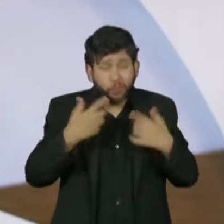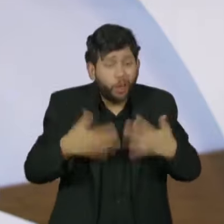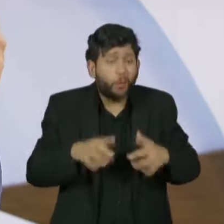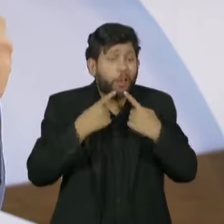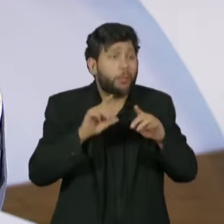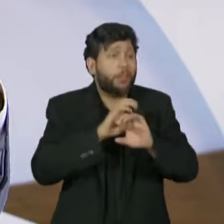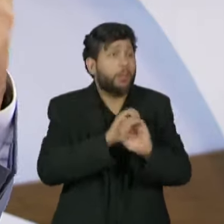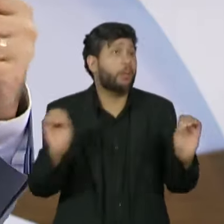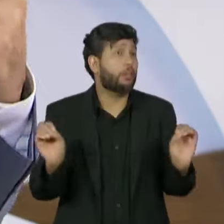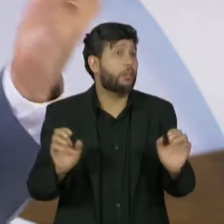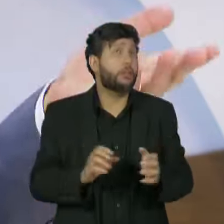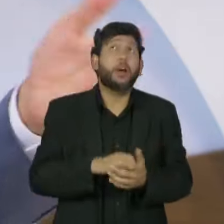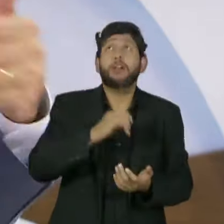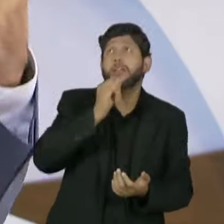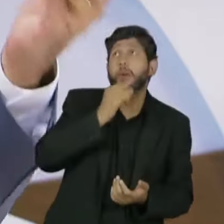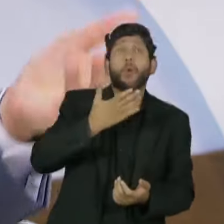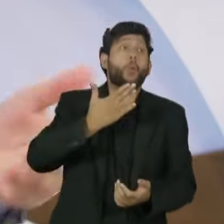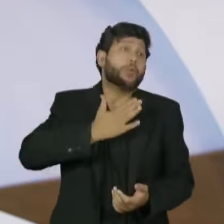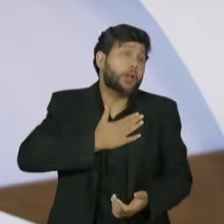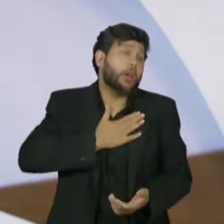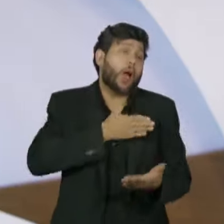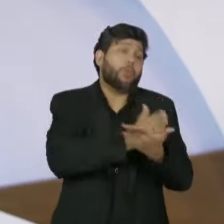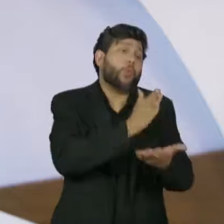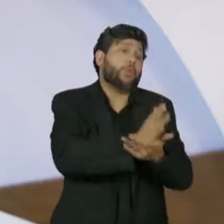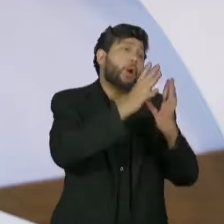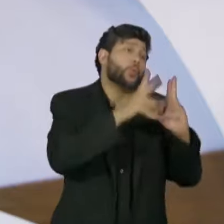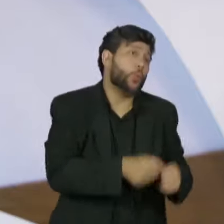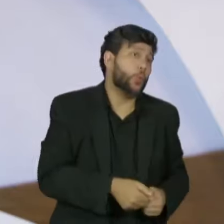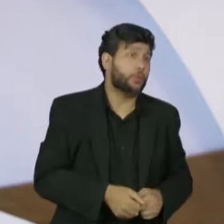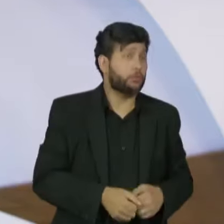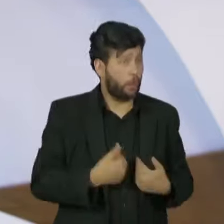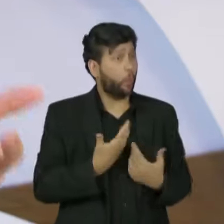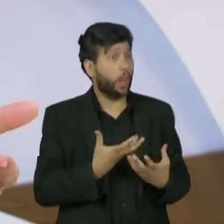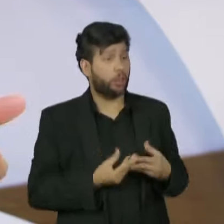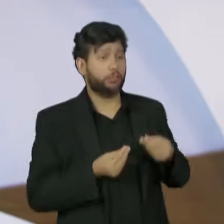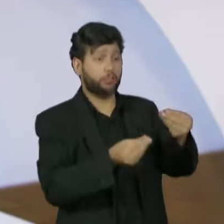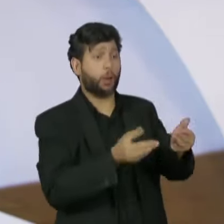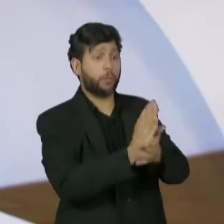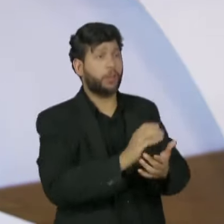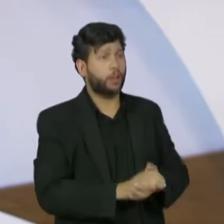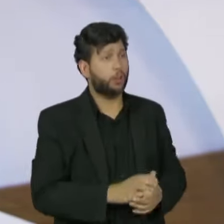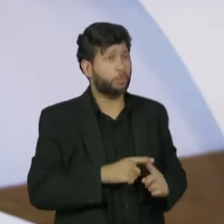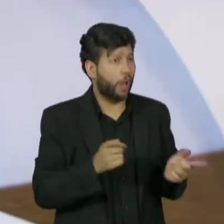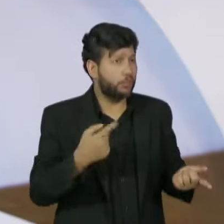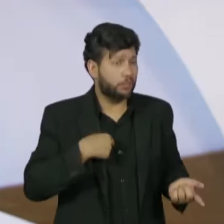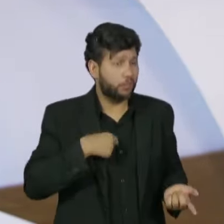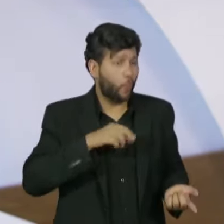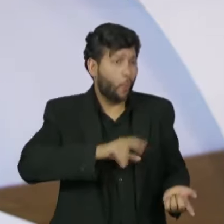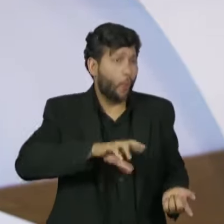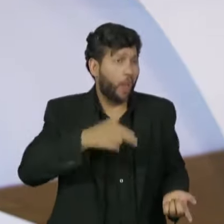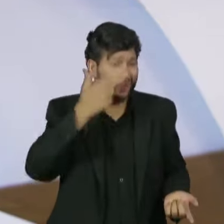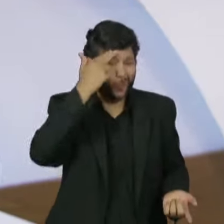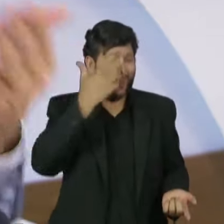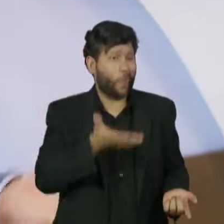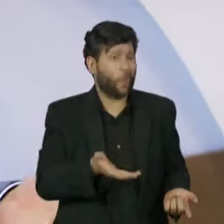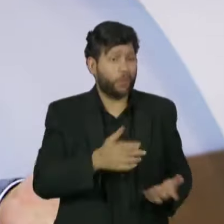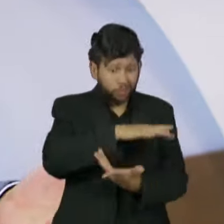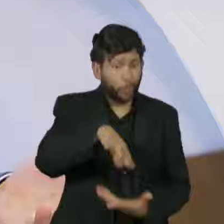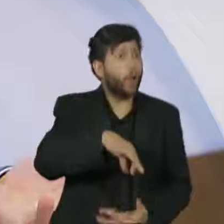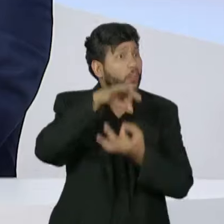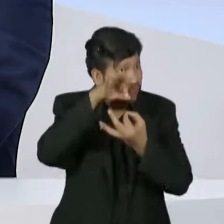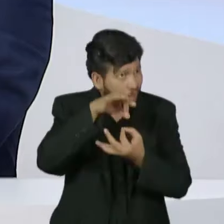Obviamente, você não gostaria de aprovar tudo que você, como você mandou? Mas não funciona assim a democracia. Uhum. A democracia você tem